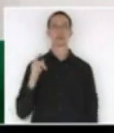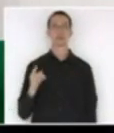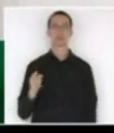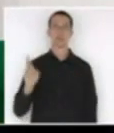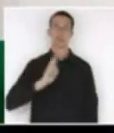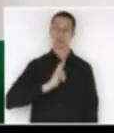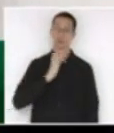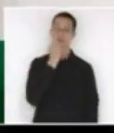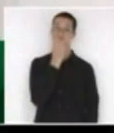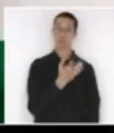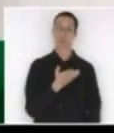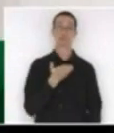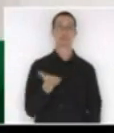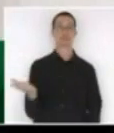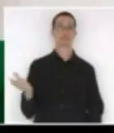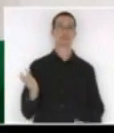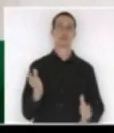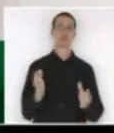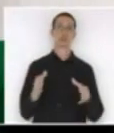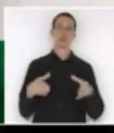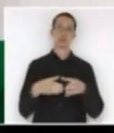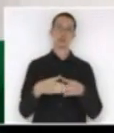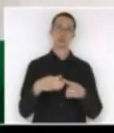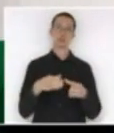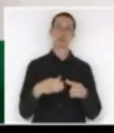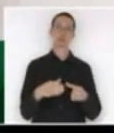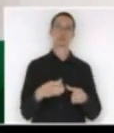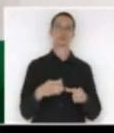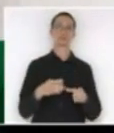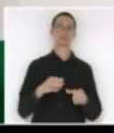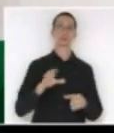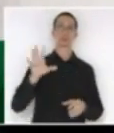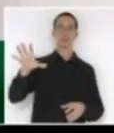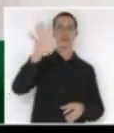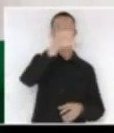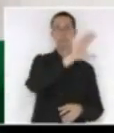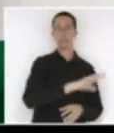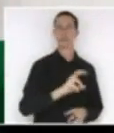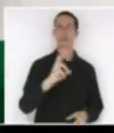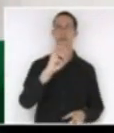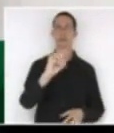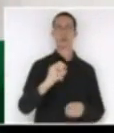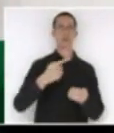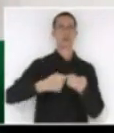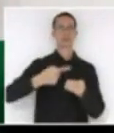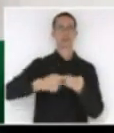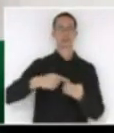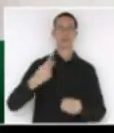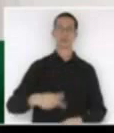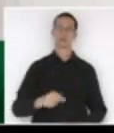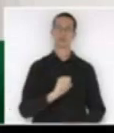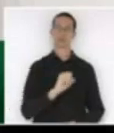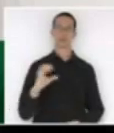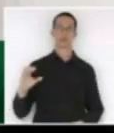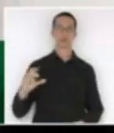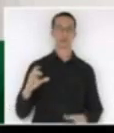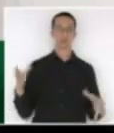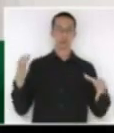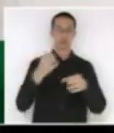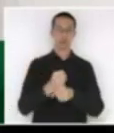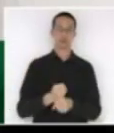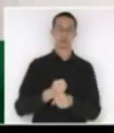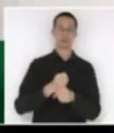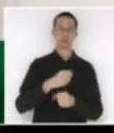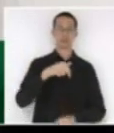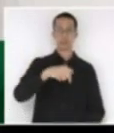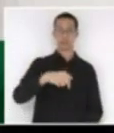comunidades espalhadas por mais de 50 municípios em Santa Catarina, são 72 comunidades atingindo todas